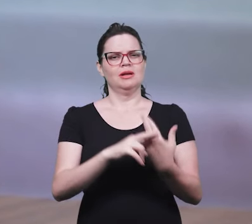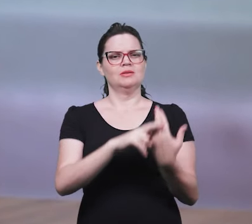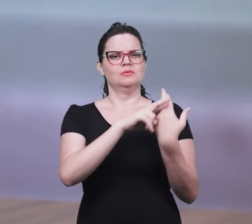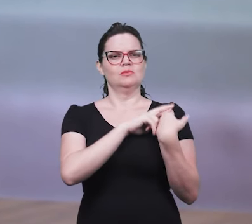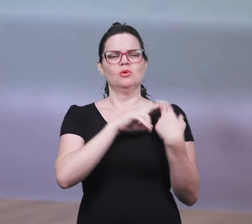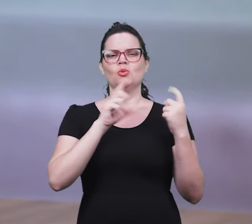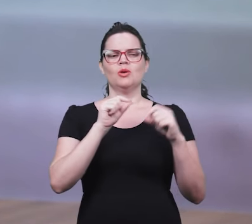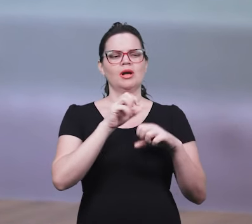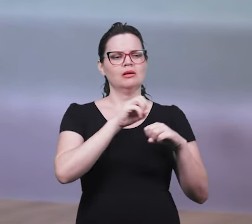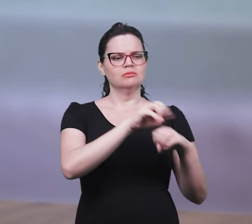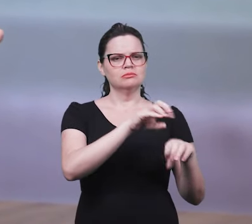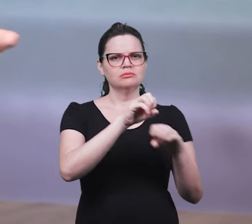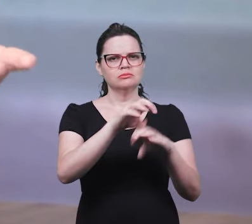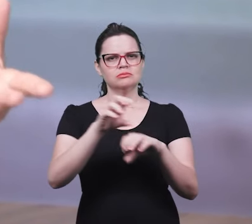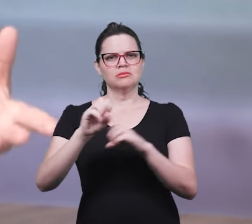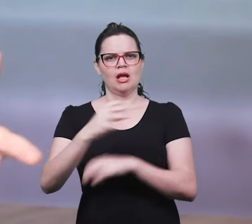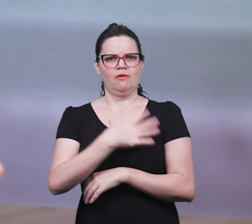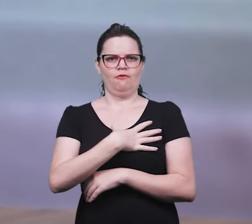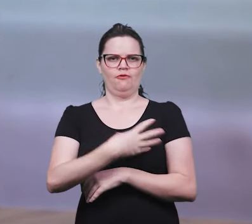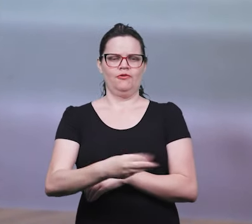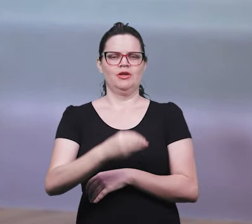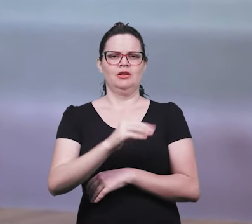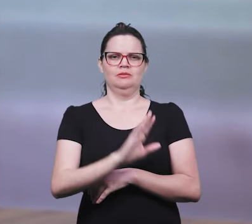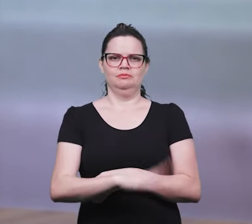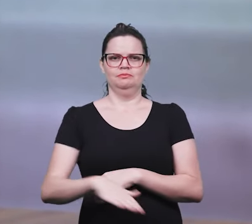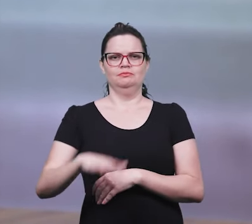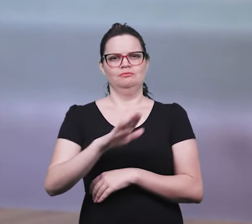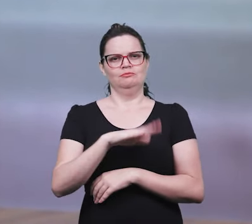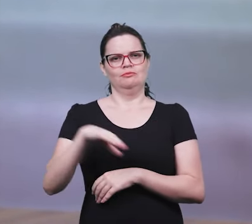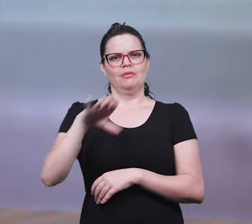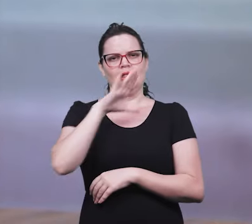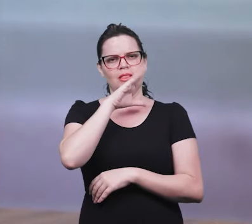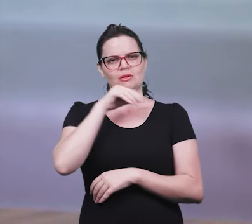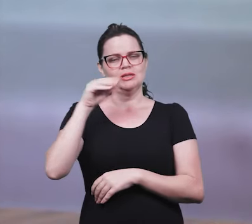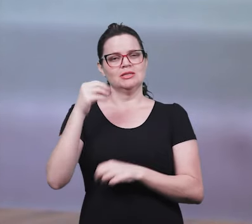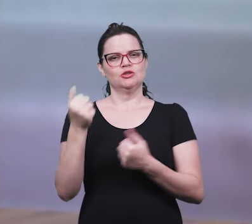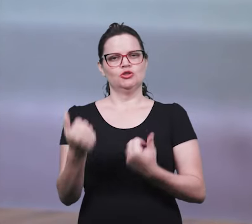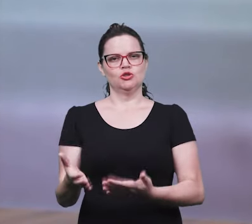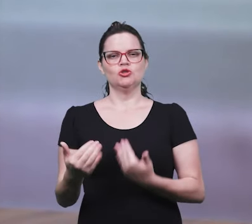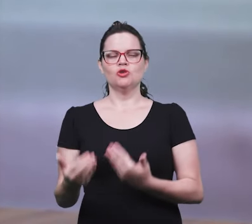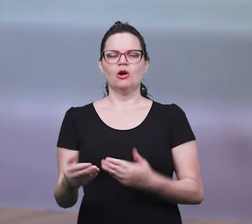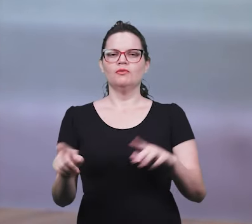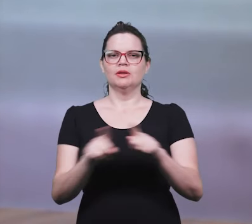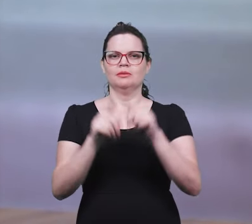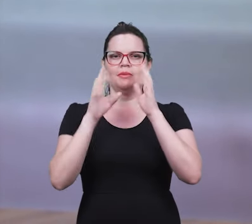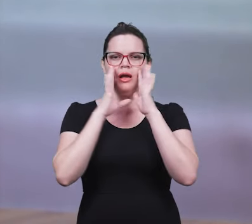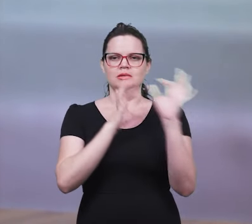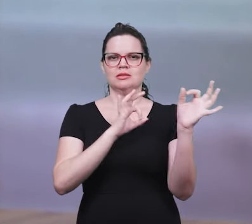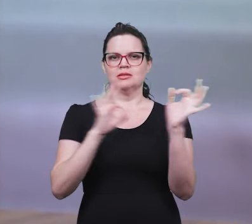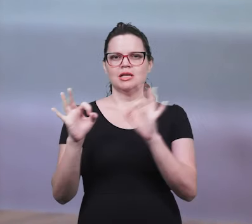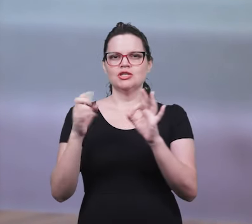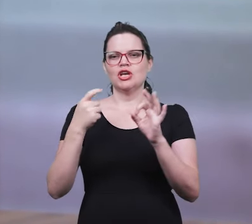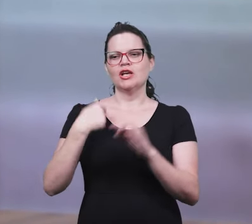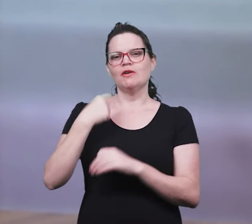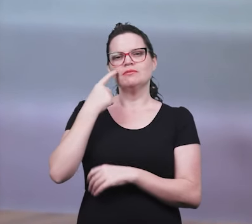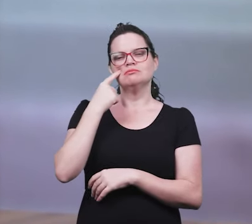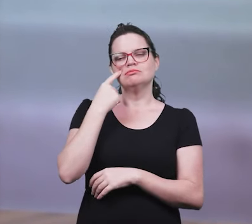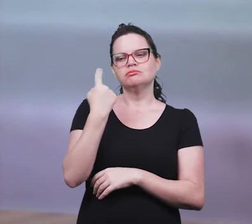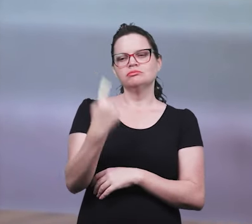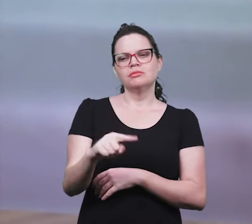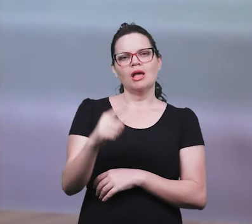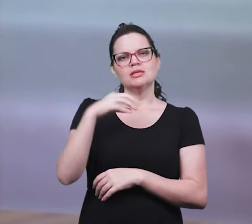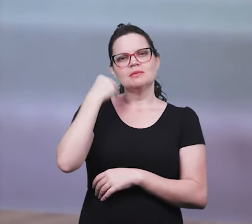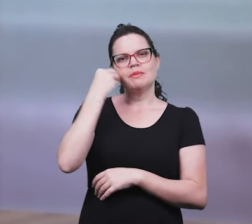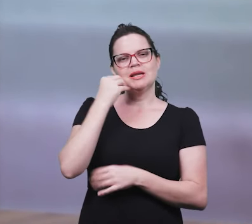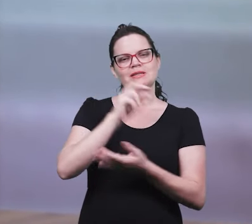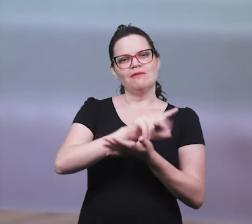os filhos e que os filhos, adolescentes, jovens, sintam-se inspirados pelas diferentes experiências aqui compartilhadas.